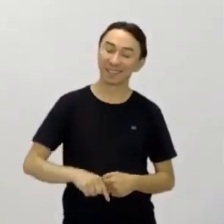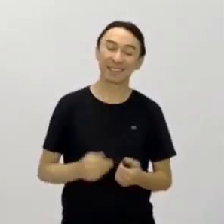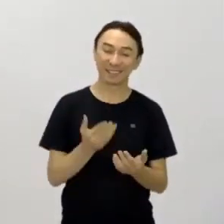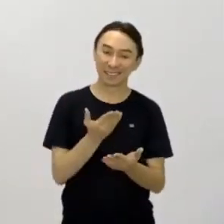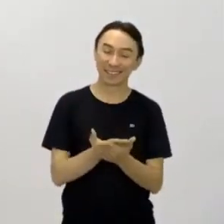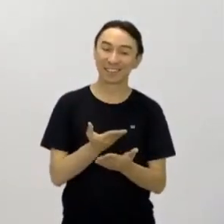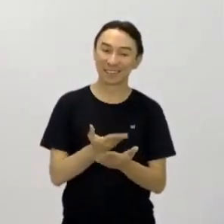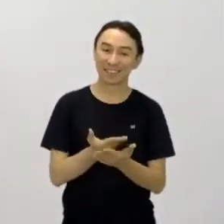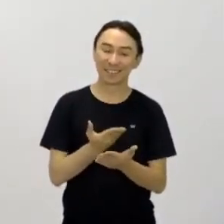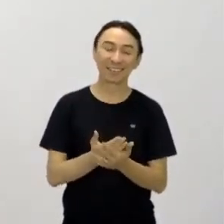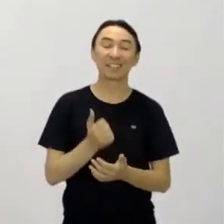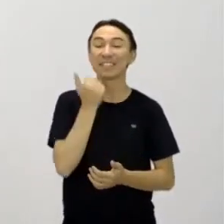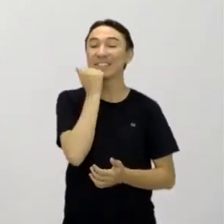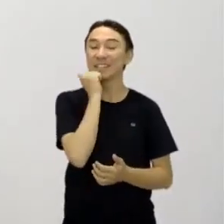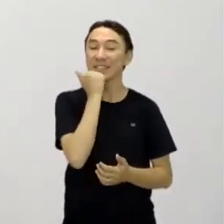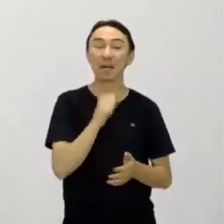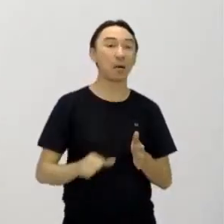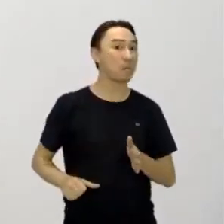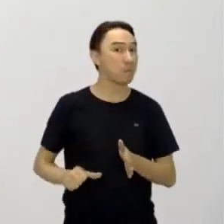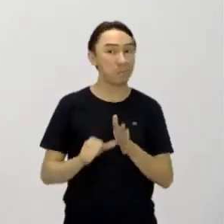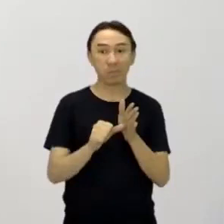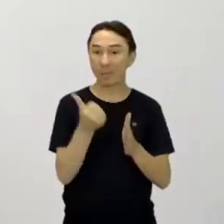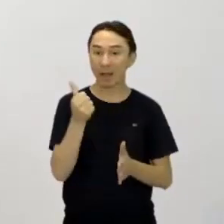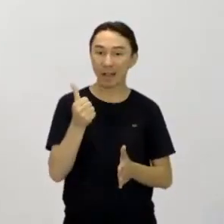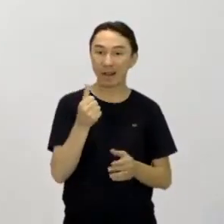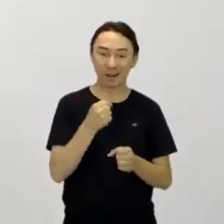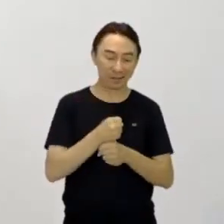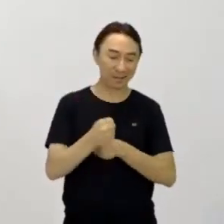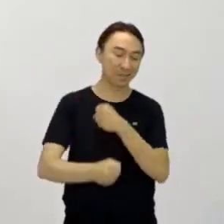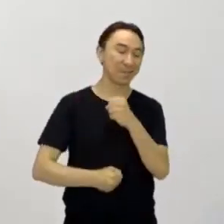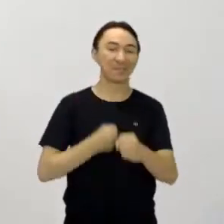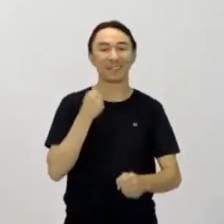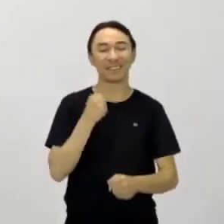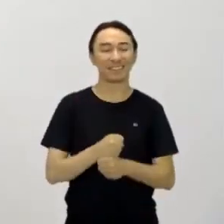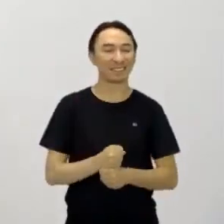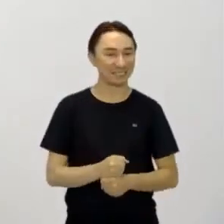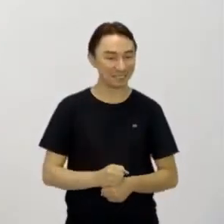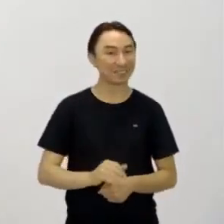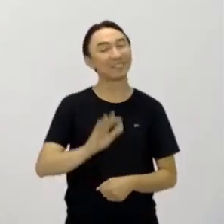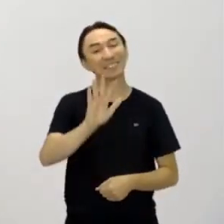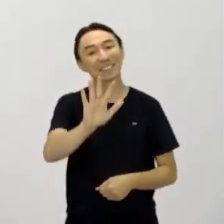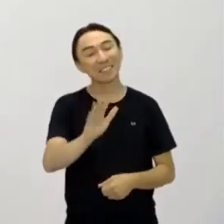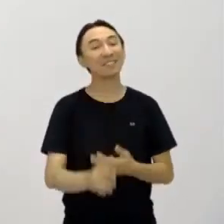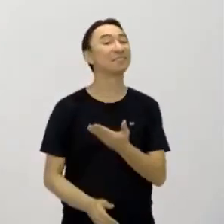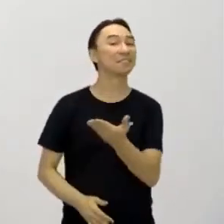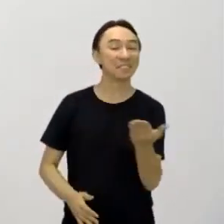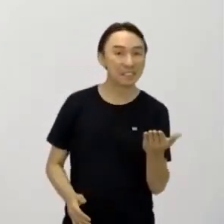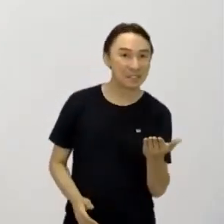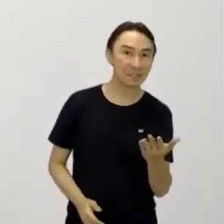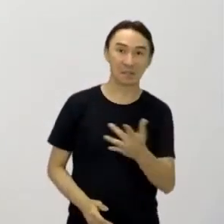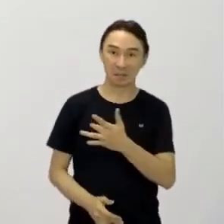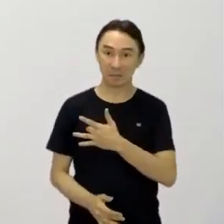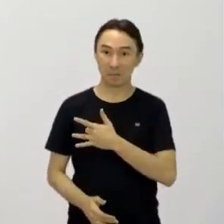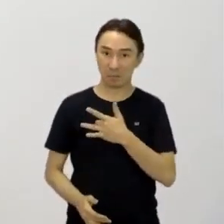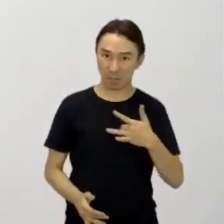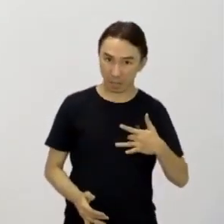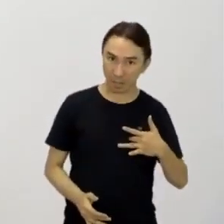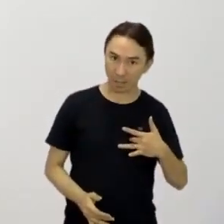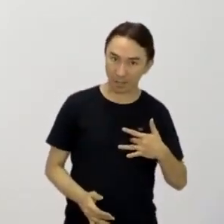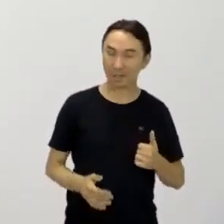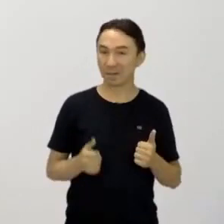primeira efetivamente aí do ano. Primeiro, queria saber como é que vocês estão, espero que todos estejam